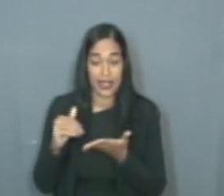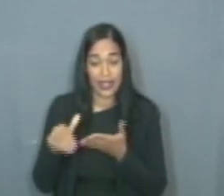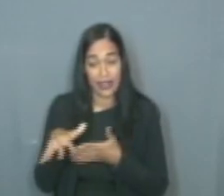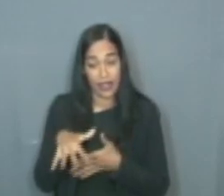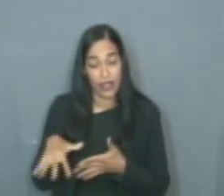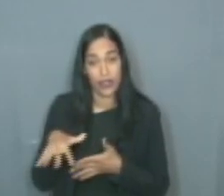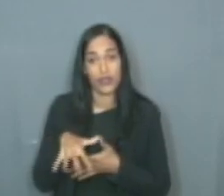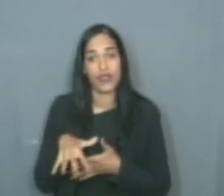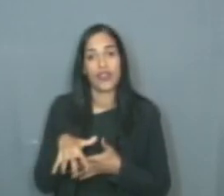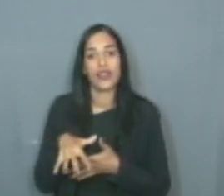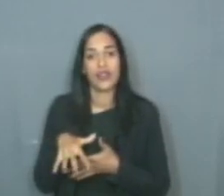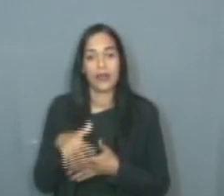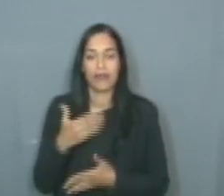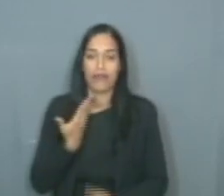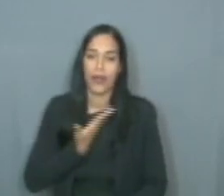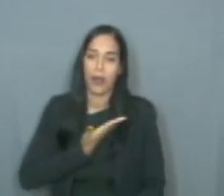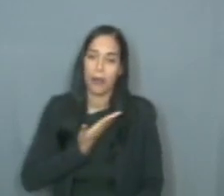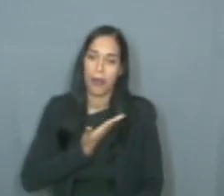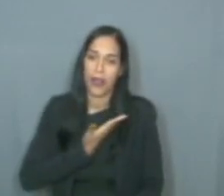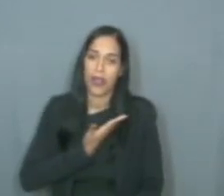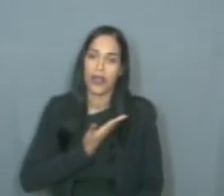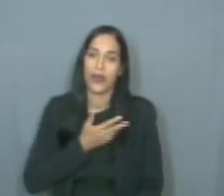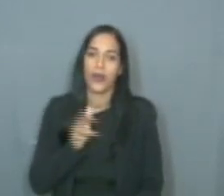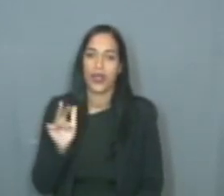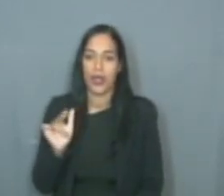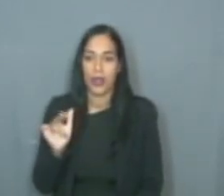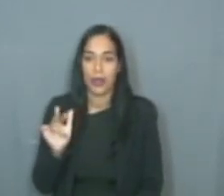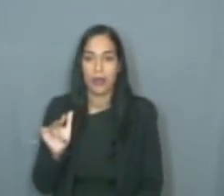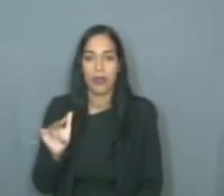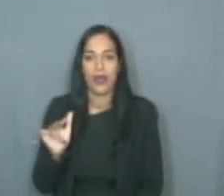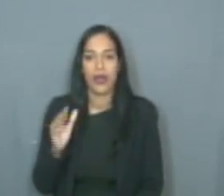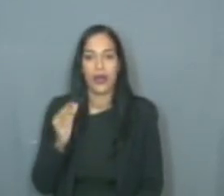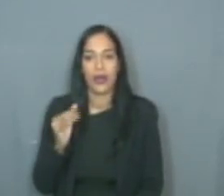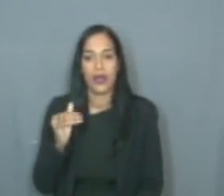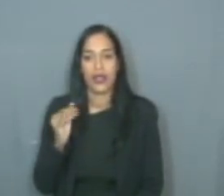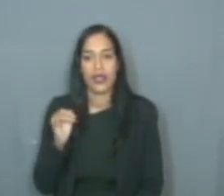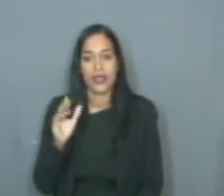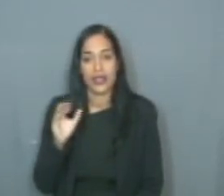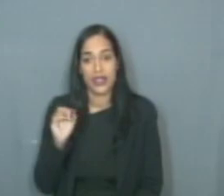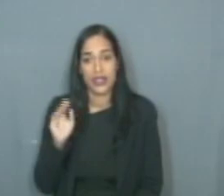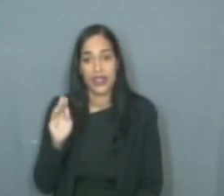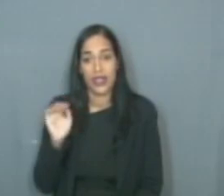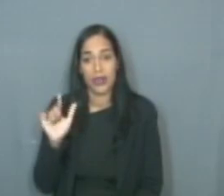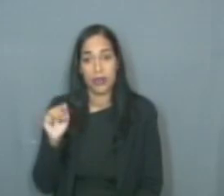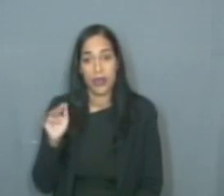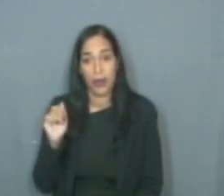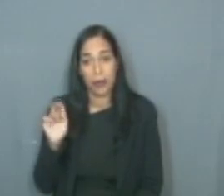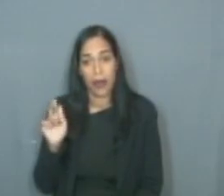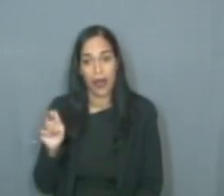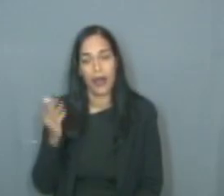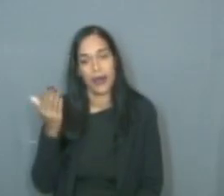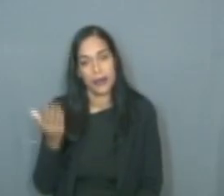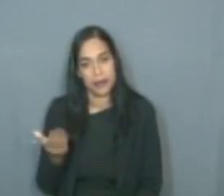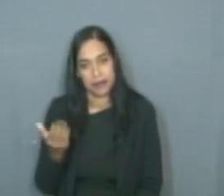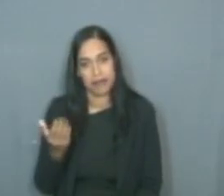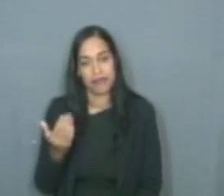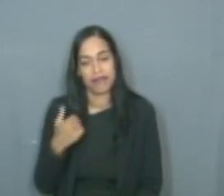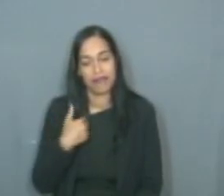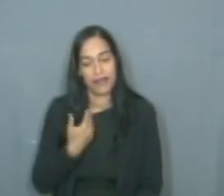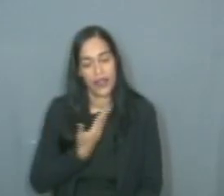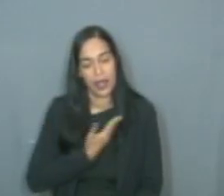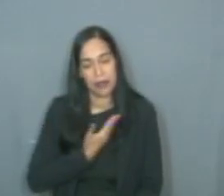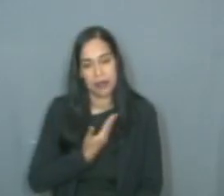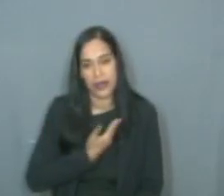Secretário-geral, meu mais que amigo e amado irmão, Cícero Belmar Siqueira, de quem sou